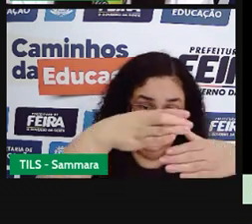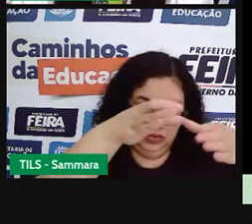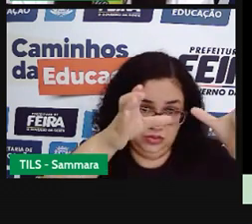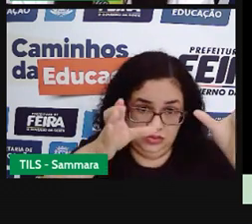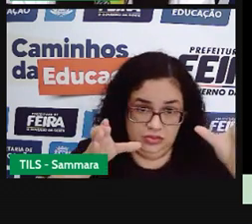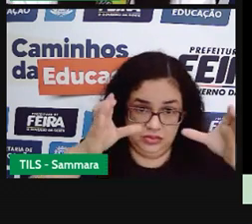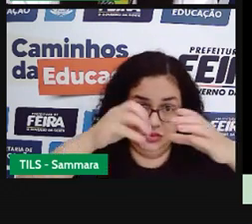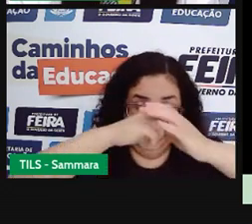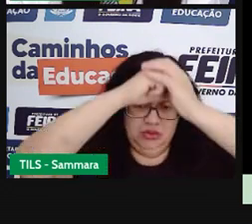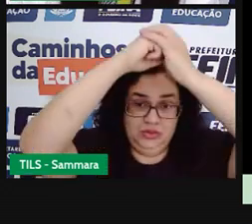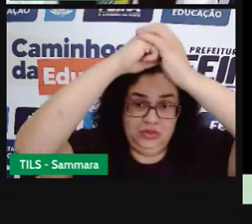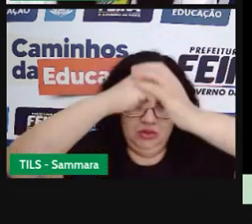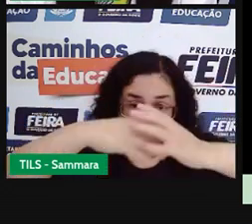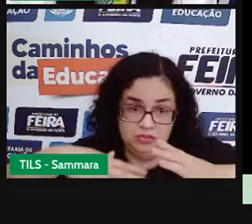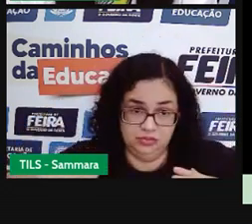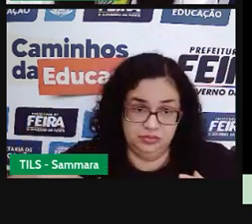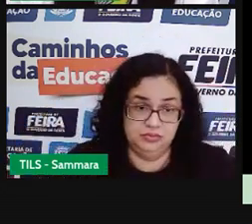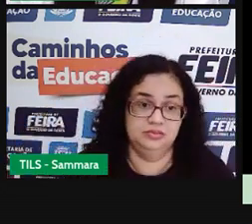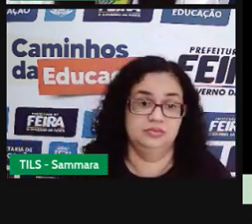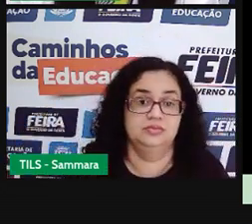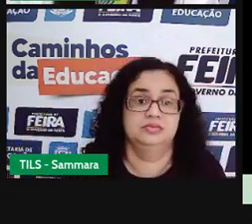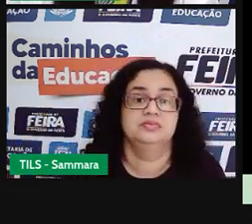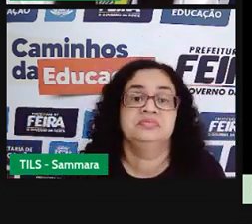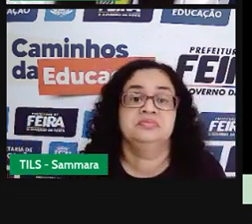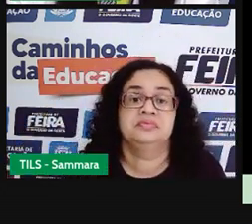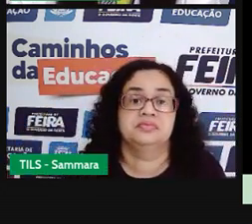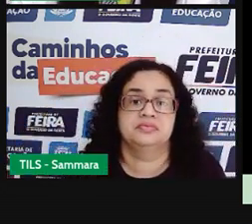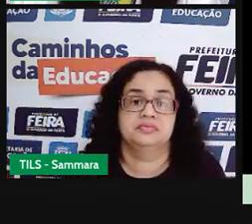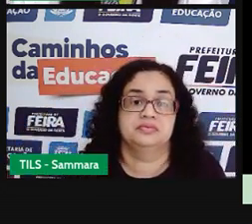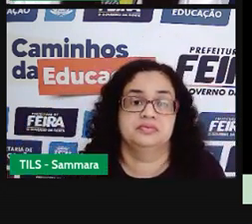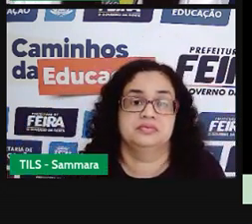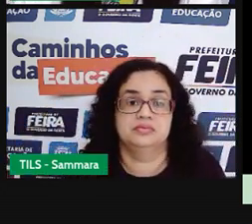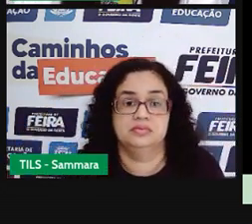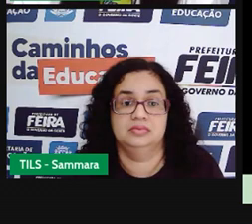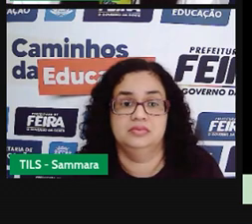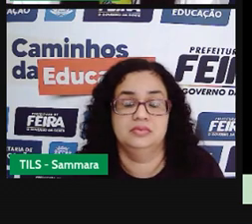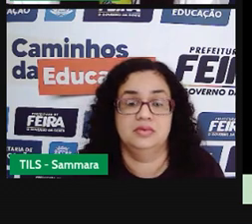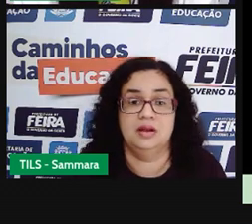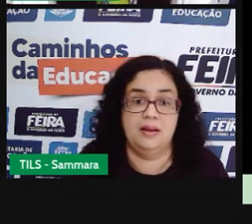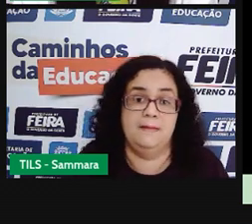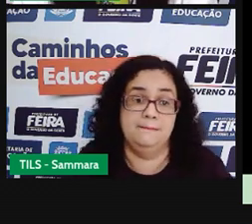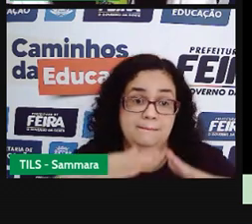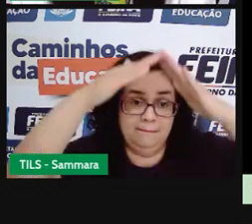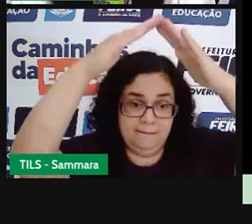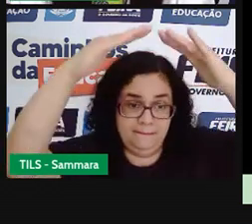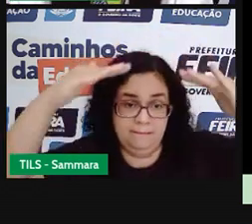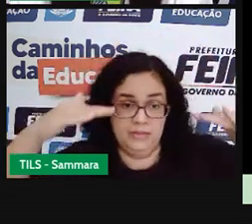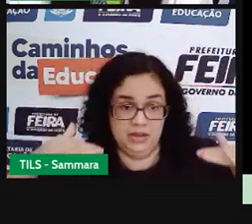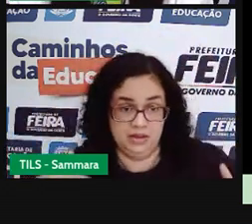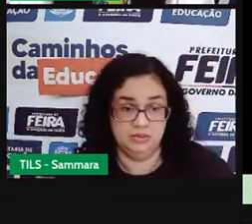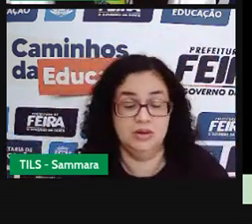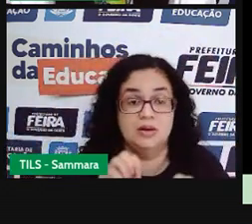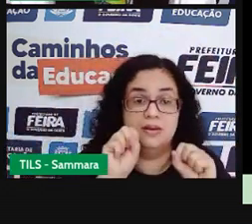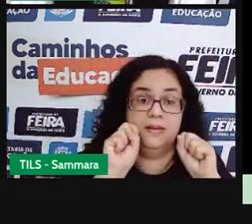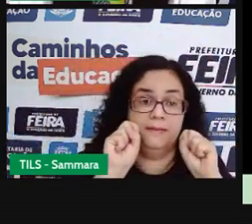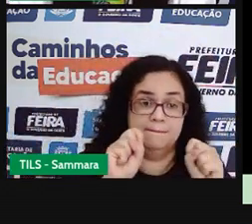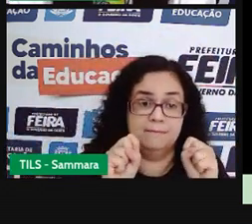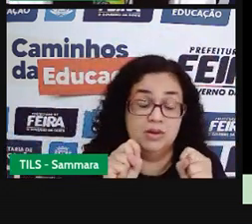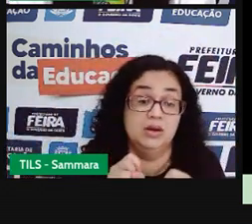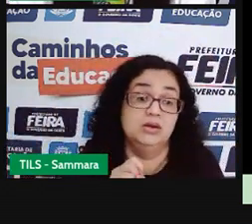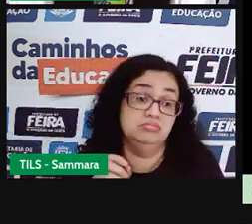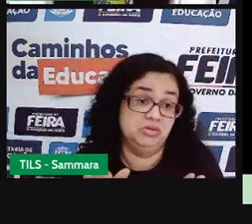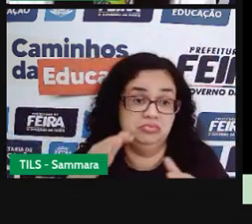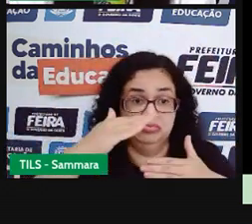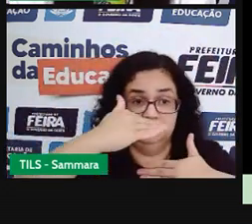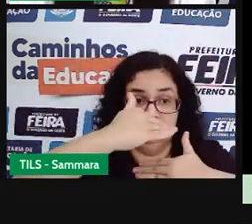Prisma e conhecia lembrando aí que a pirâmide ela pode se apresentar de duas formas diferentes né